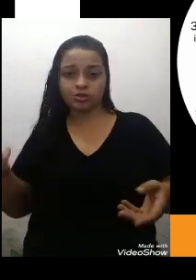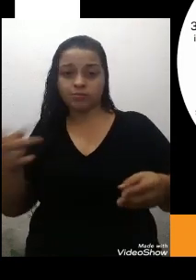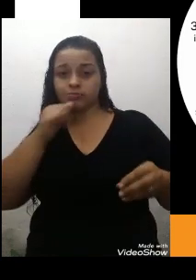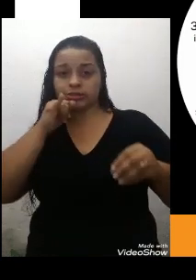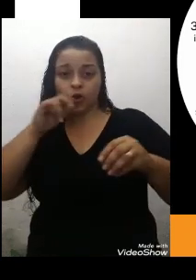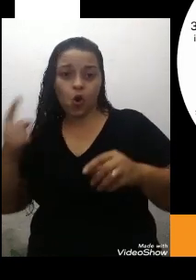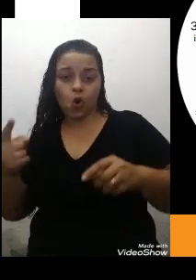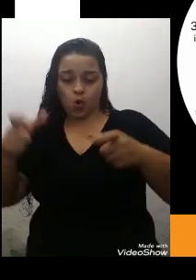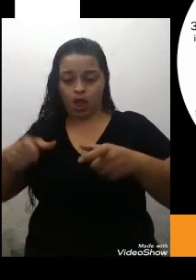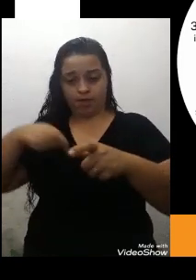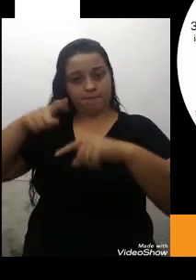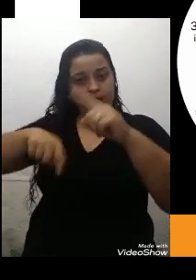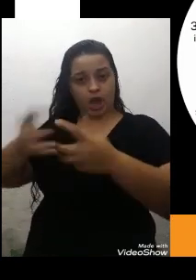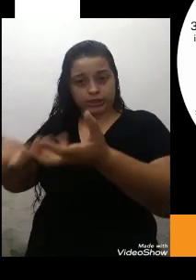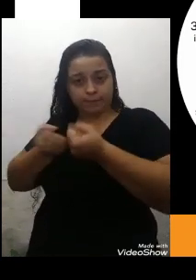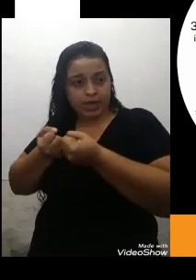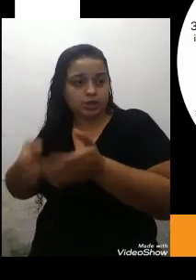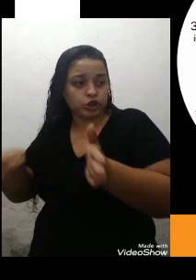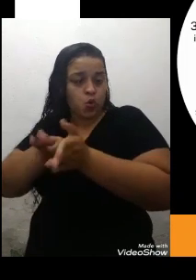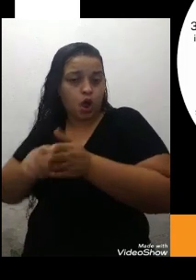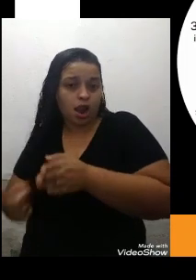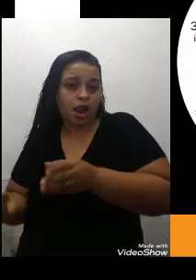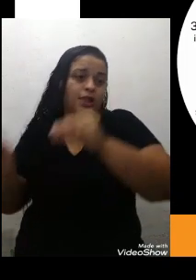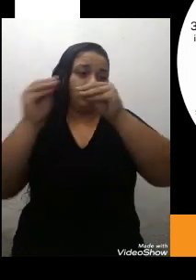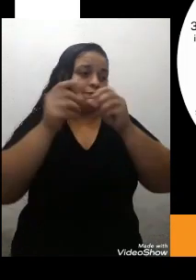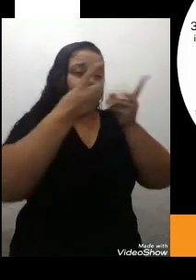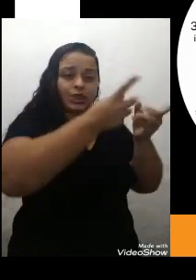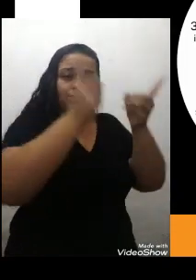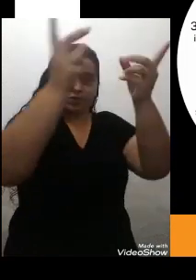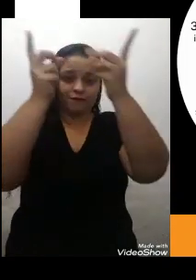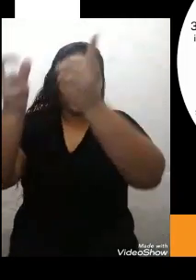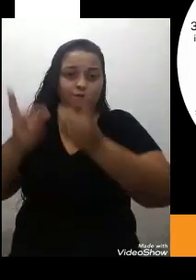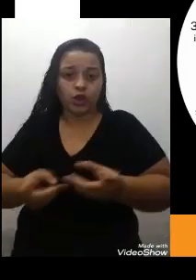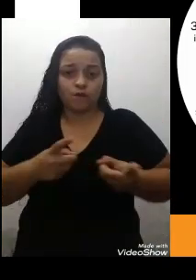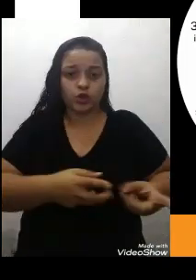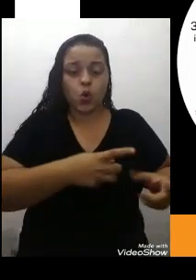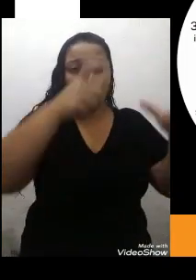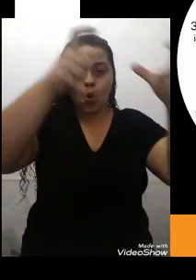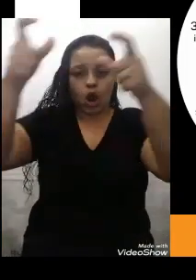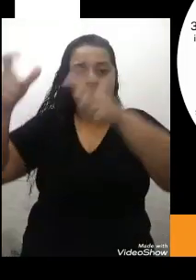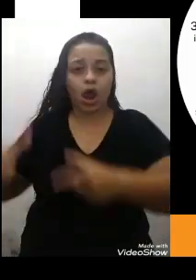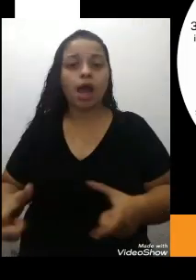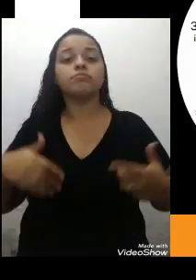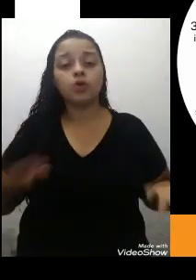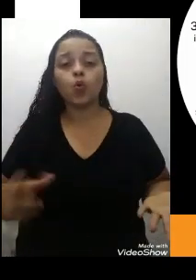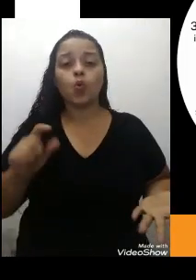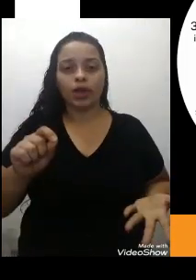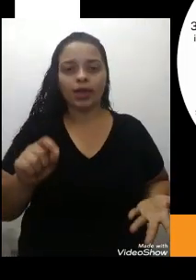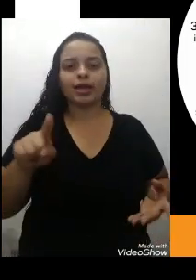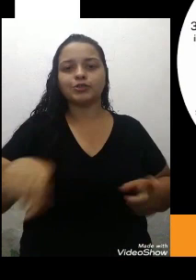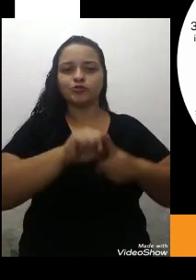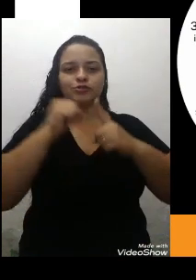outros povos no interior do continente. Então a gente vai ter uma dinâmica social muito